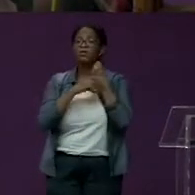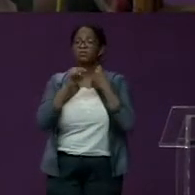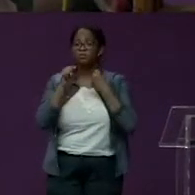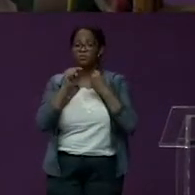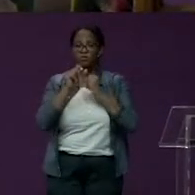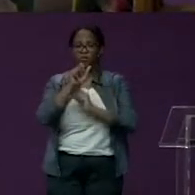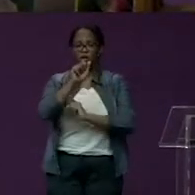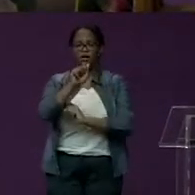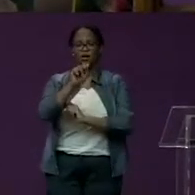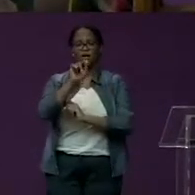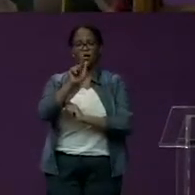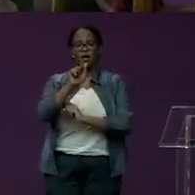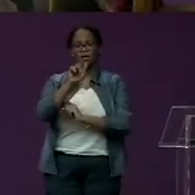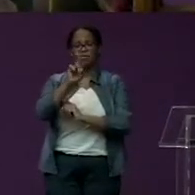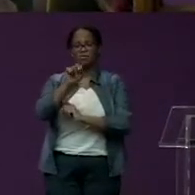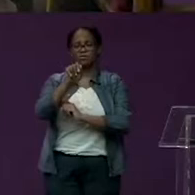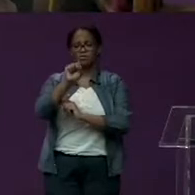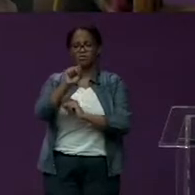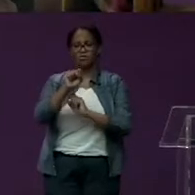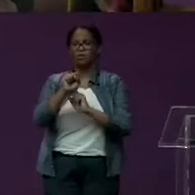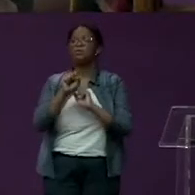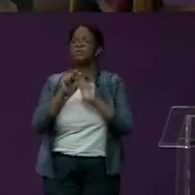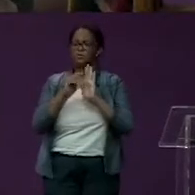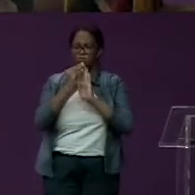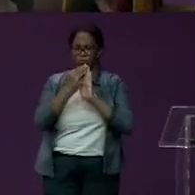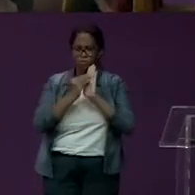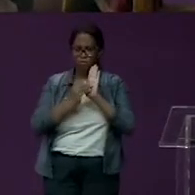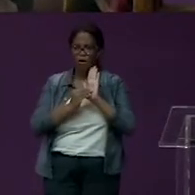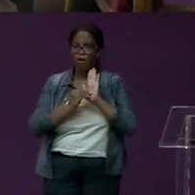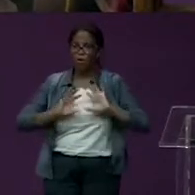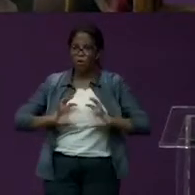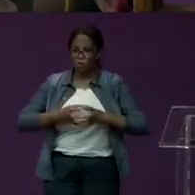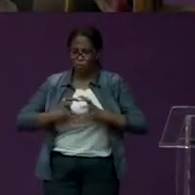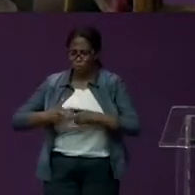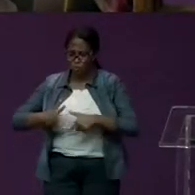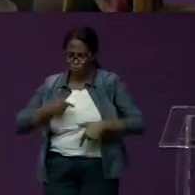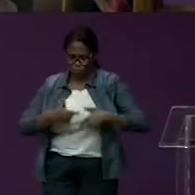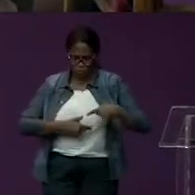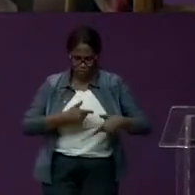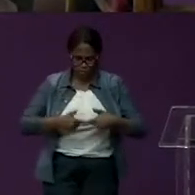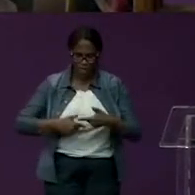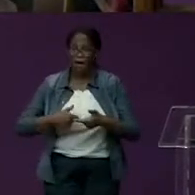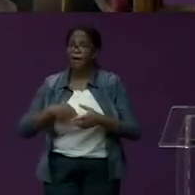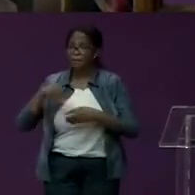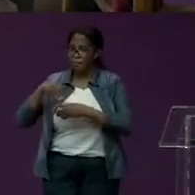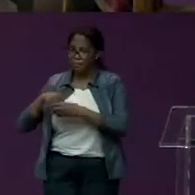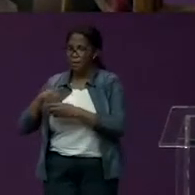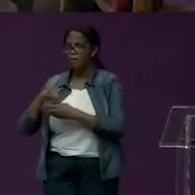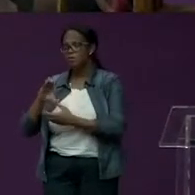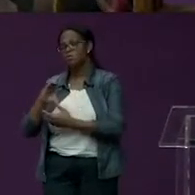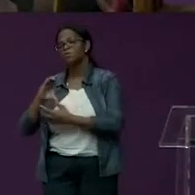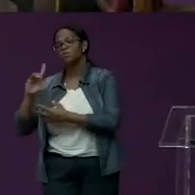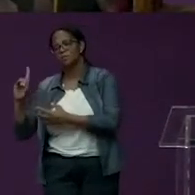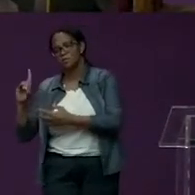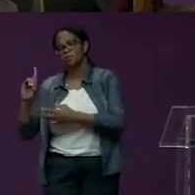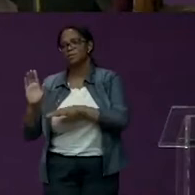que se aprofundem. Há muitos grupos de trabalho dentro do próprio Conselho Deliberativo. Nós